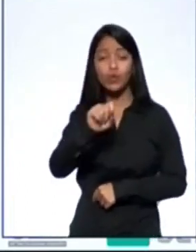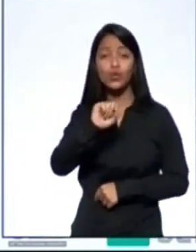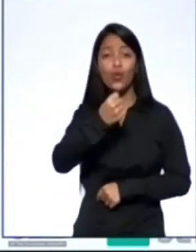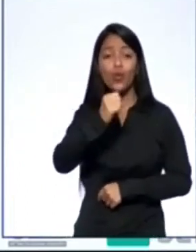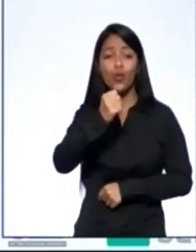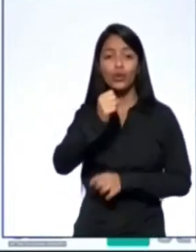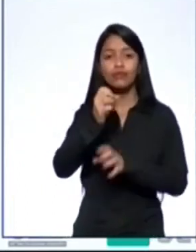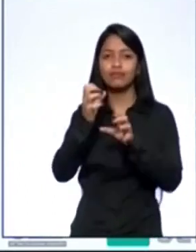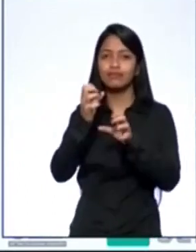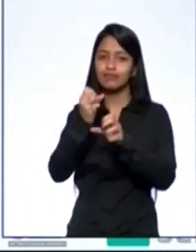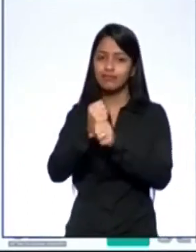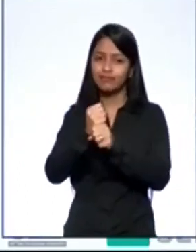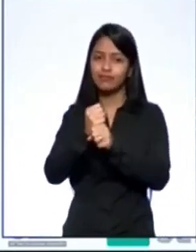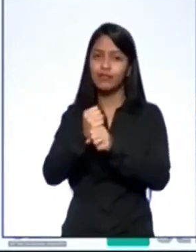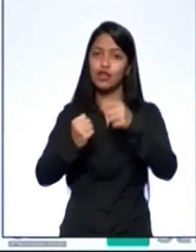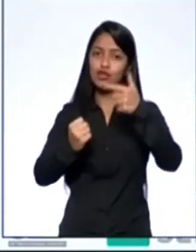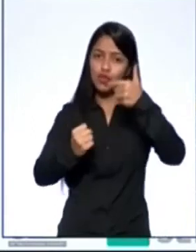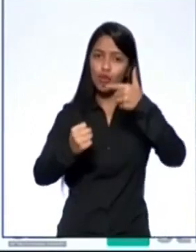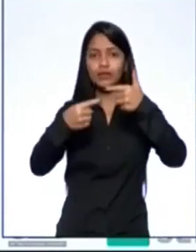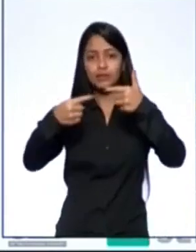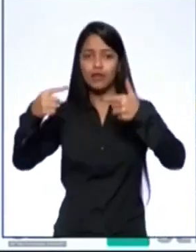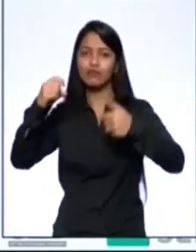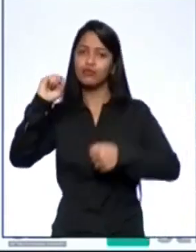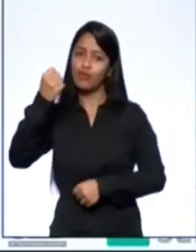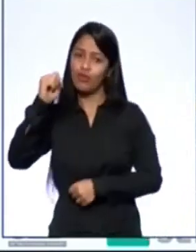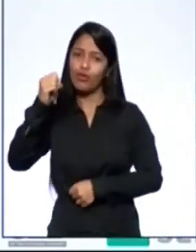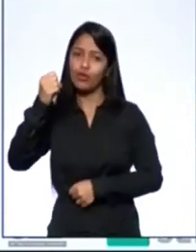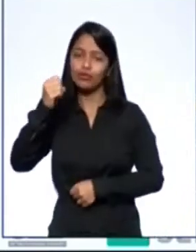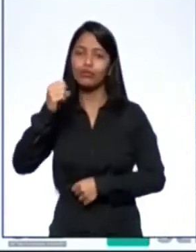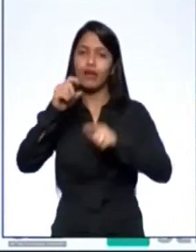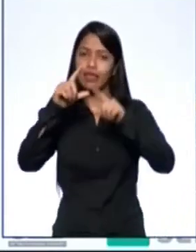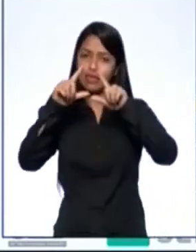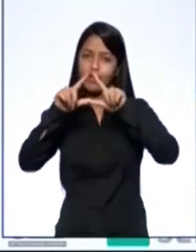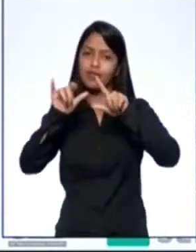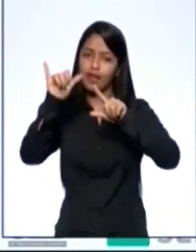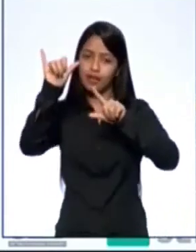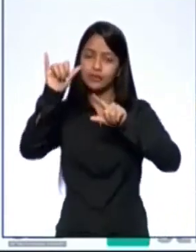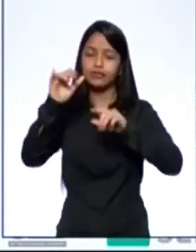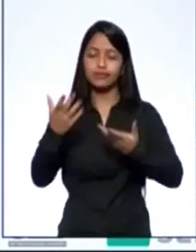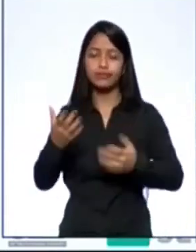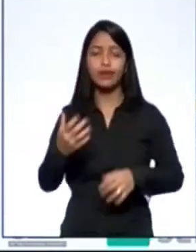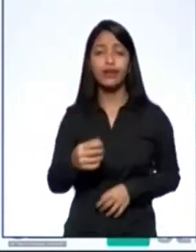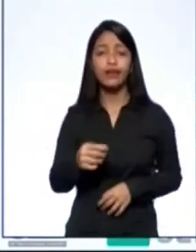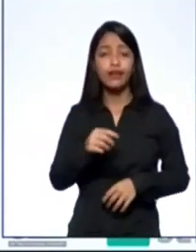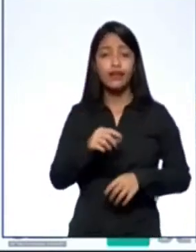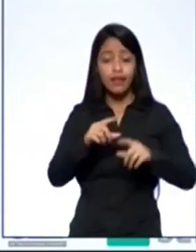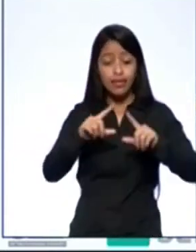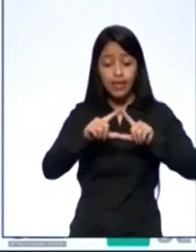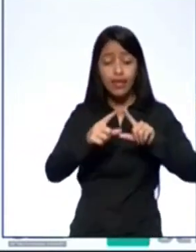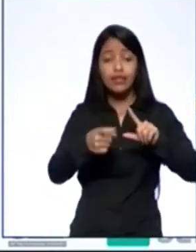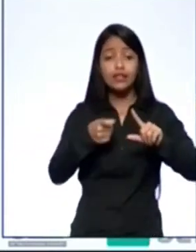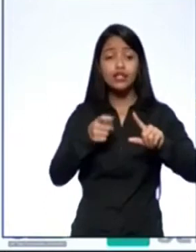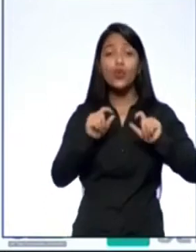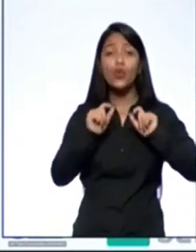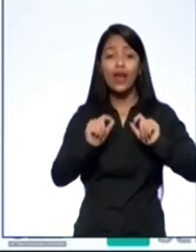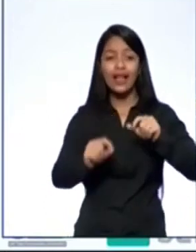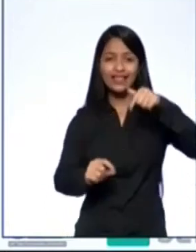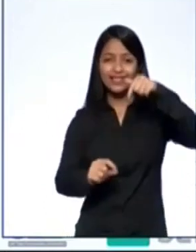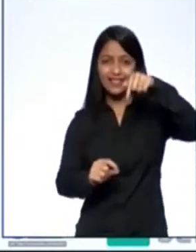aí você faz Delta chance 7 - 5 pronto delta-y